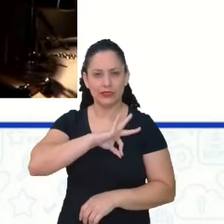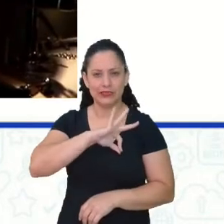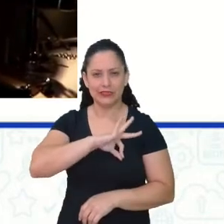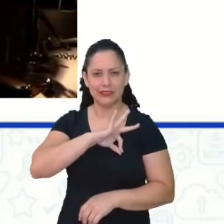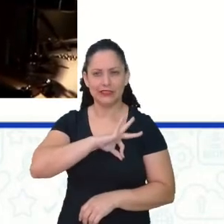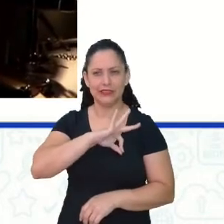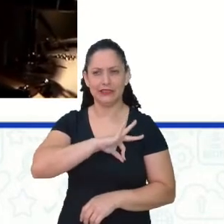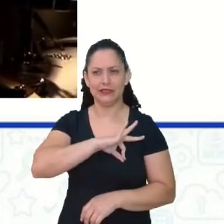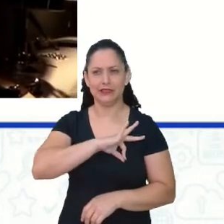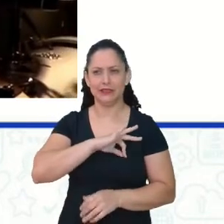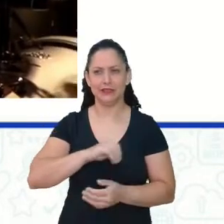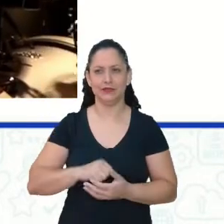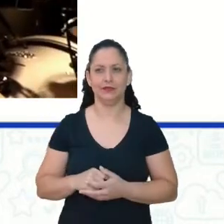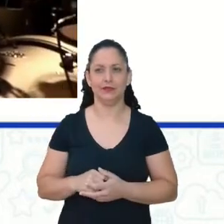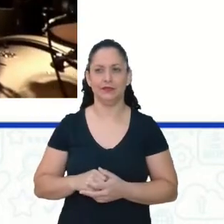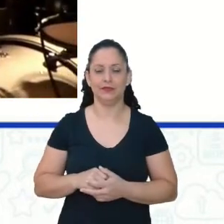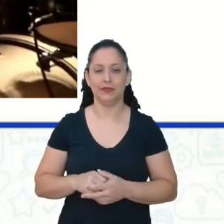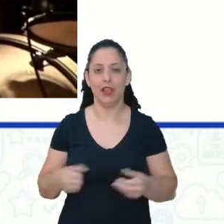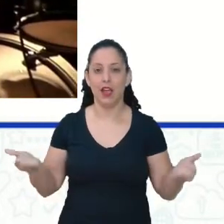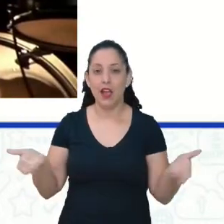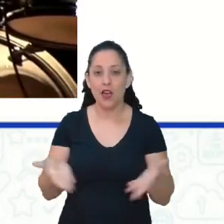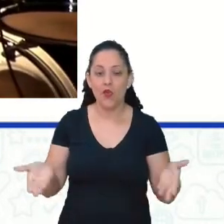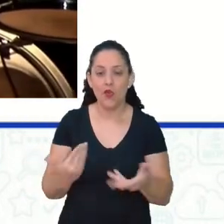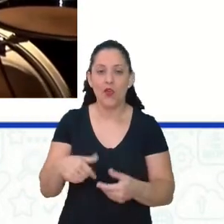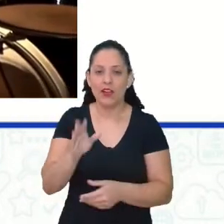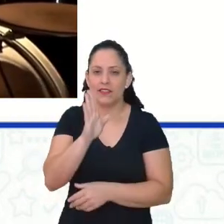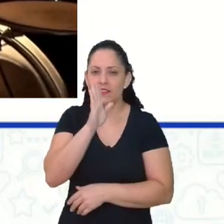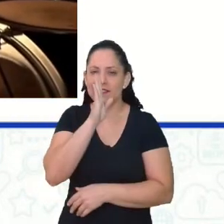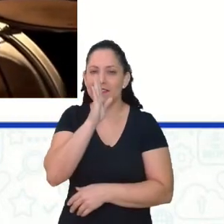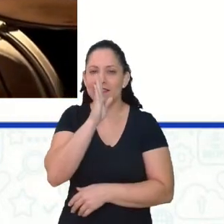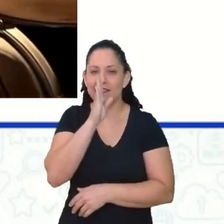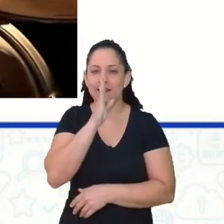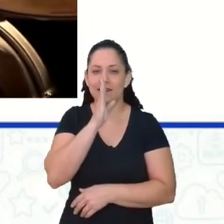Faça completo silêncio.